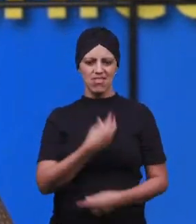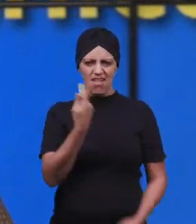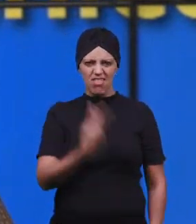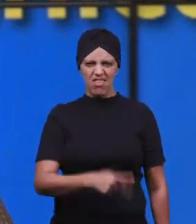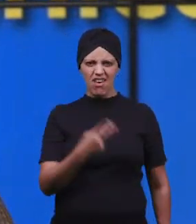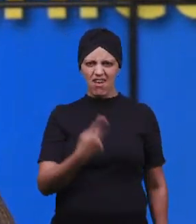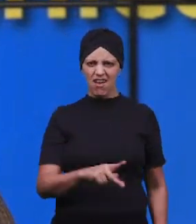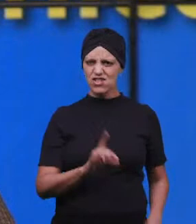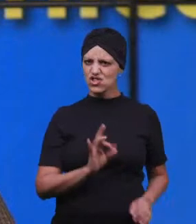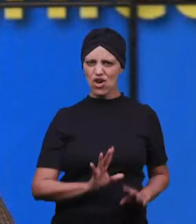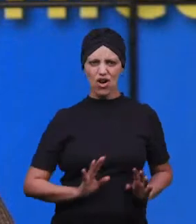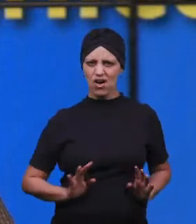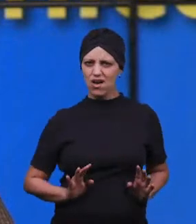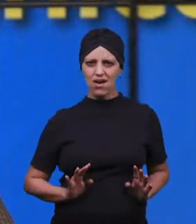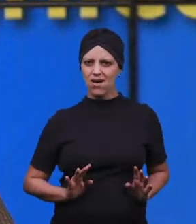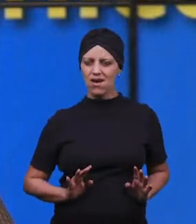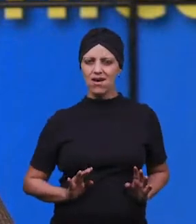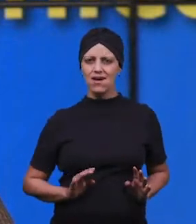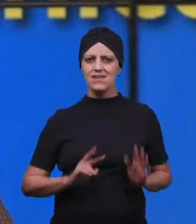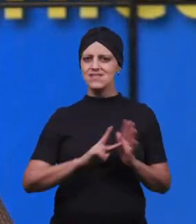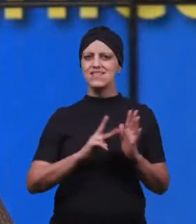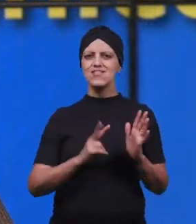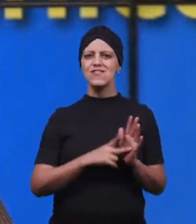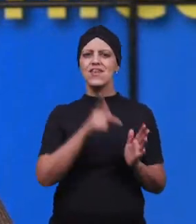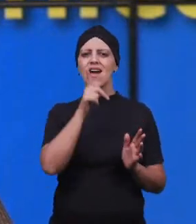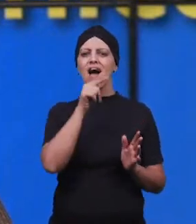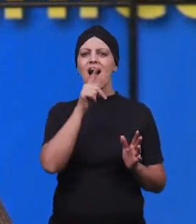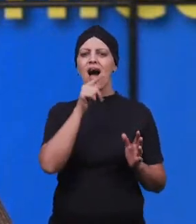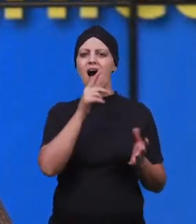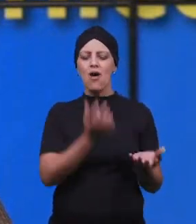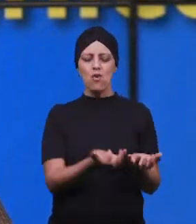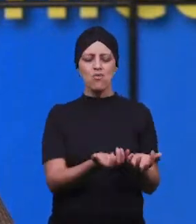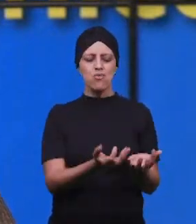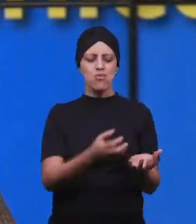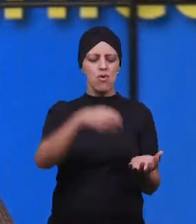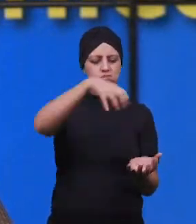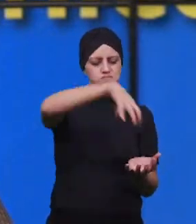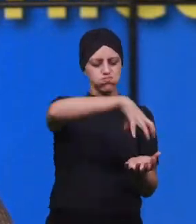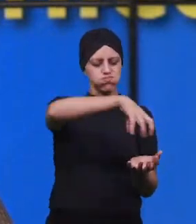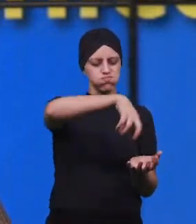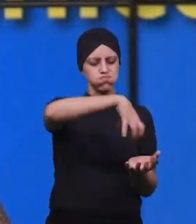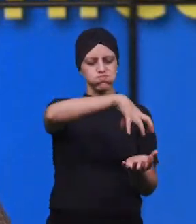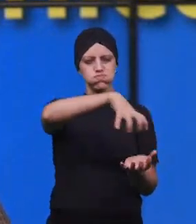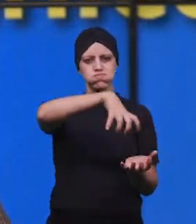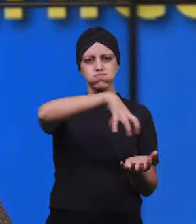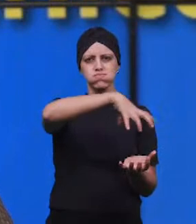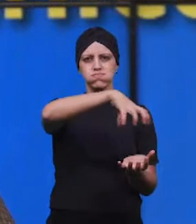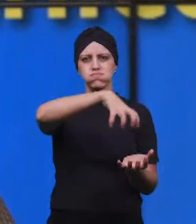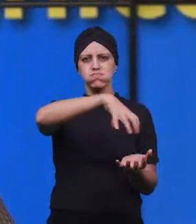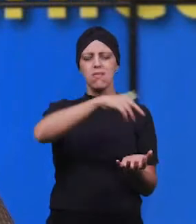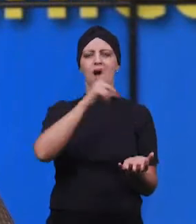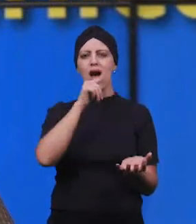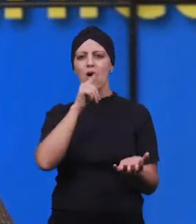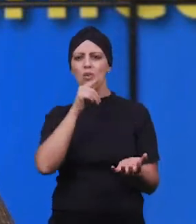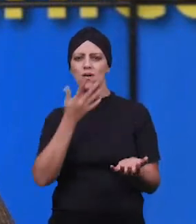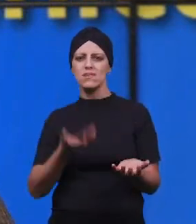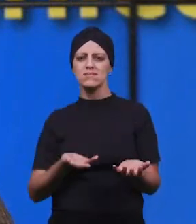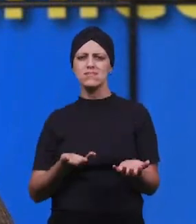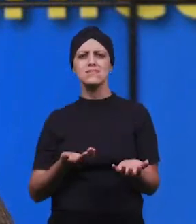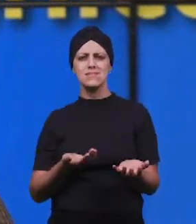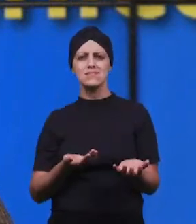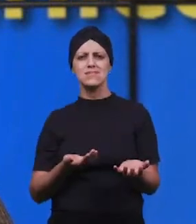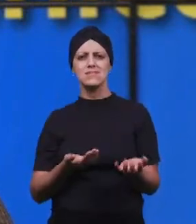ser preparada, ela não pode ser preparada só em água, cozida em água, né? O cordeiro cozido em água é aquele cordeiro que